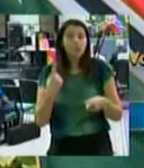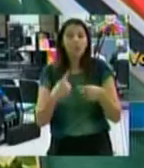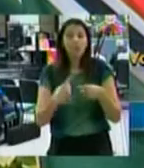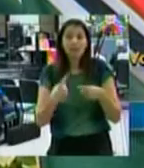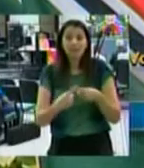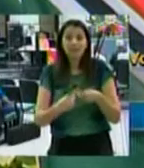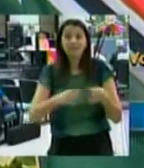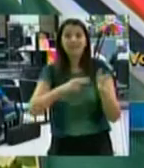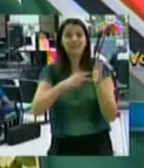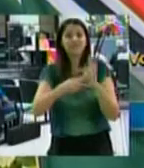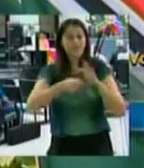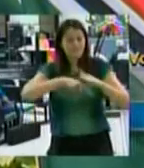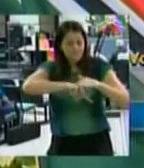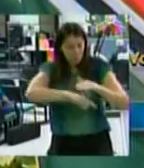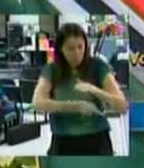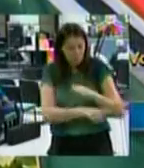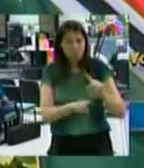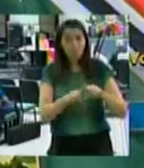grande.